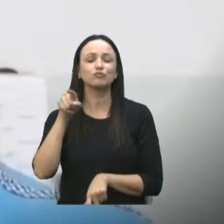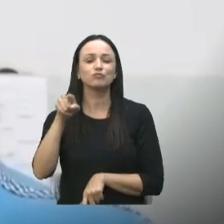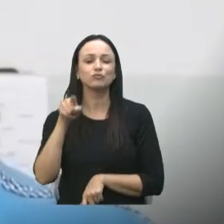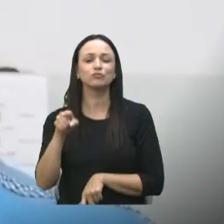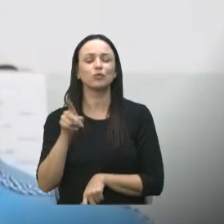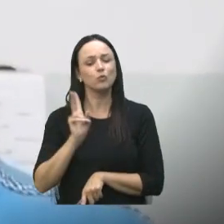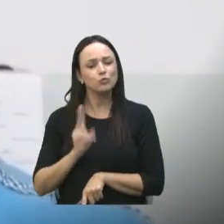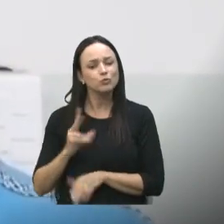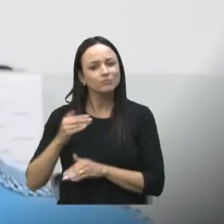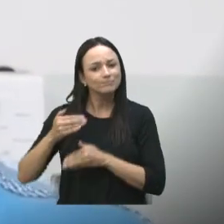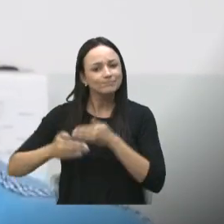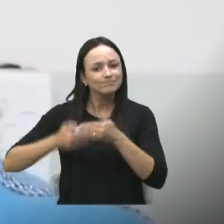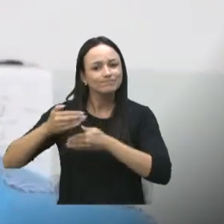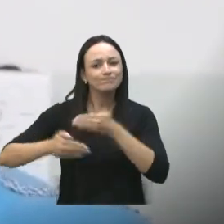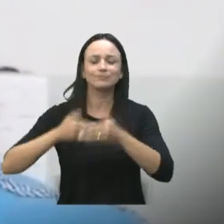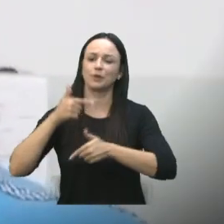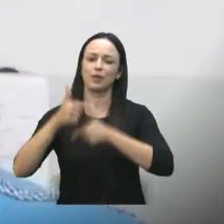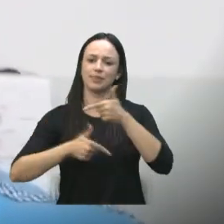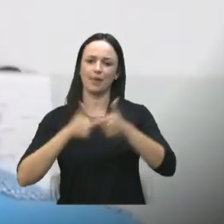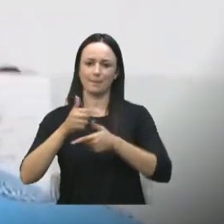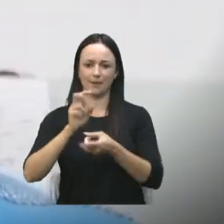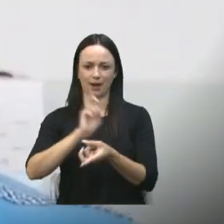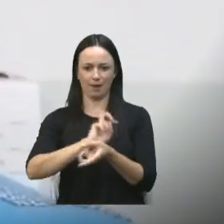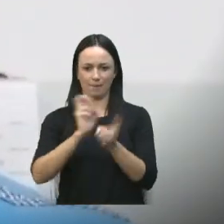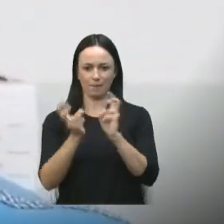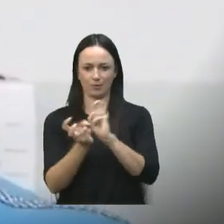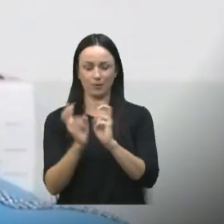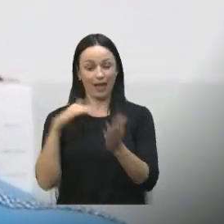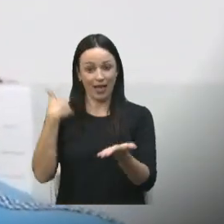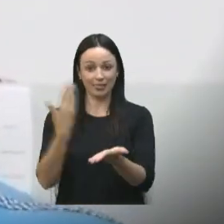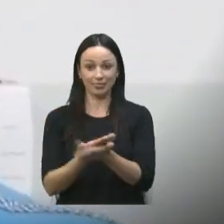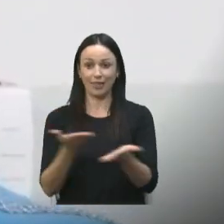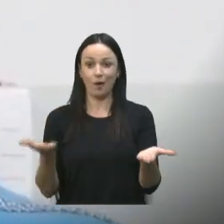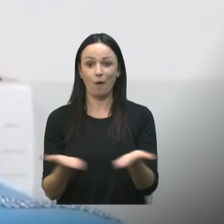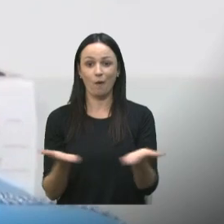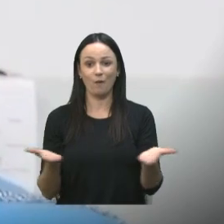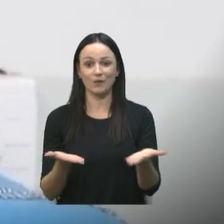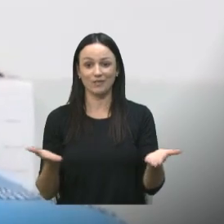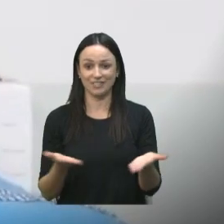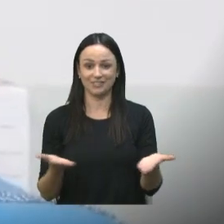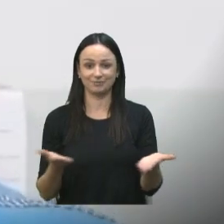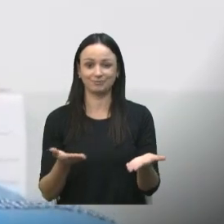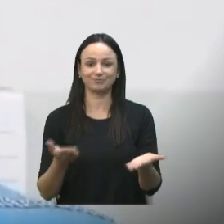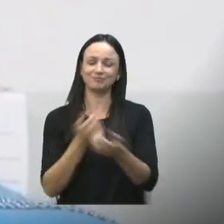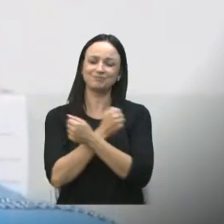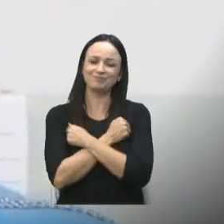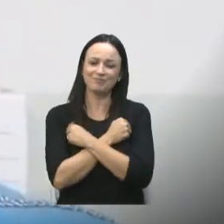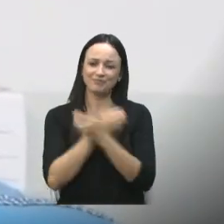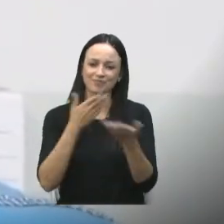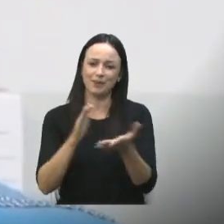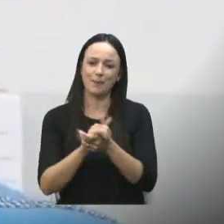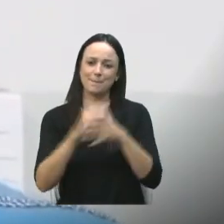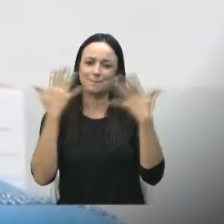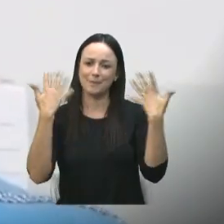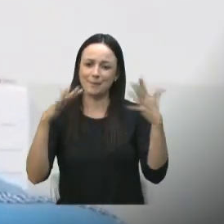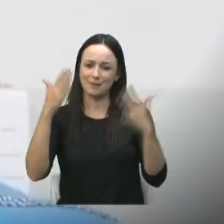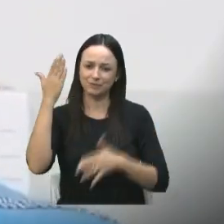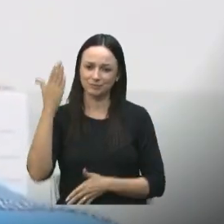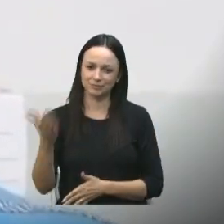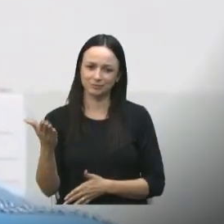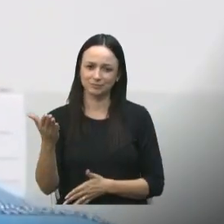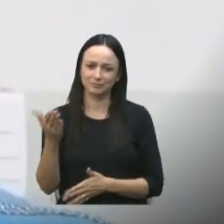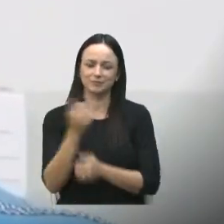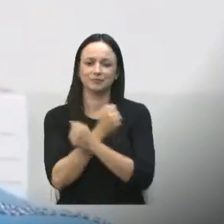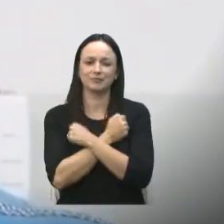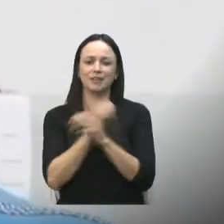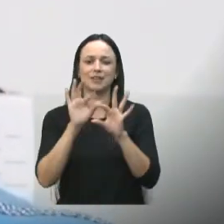dado continuidade ao trabalho da capoeira, como vem dando até hoje, nos dias de hoje. Um grande abraço, parabéns para você. Um